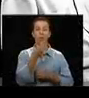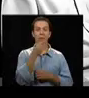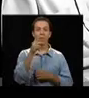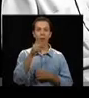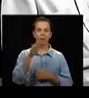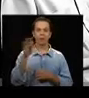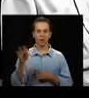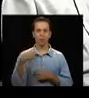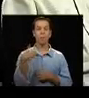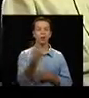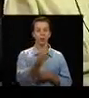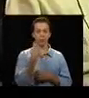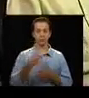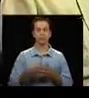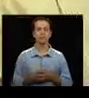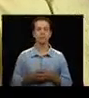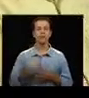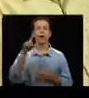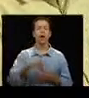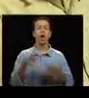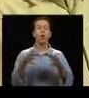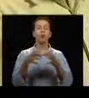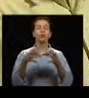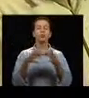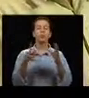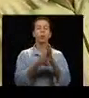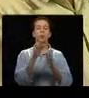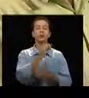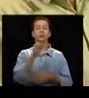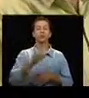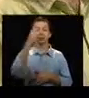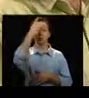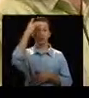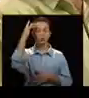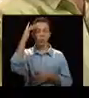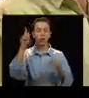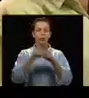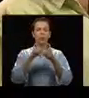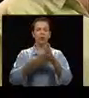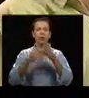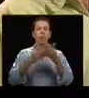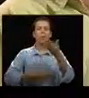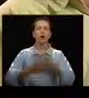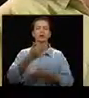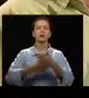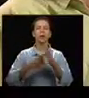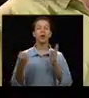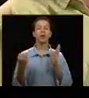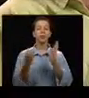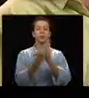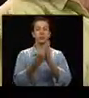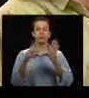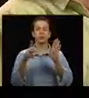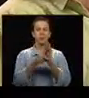freiriana, para nós, né, é esse conjunto de instituições, pessoas que partilham